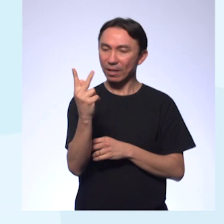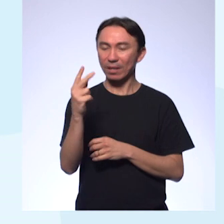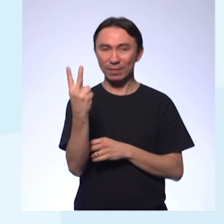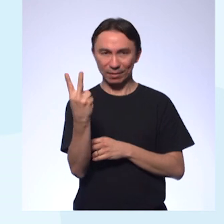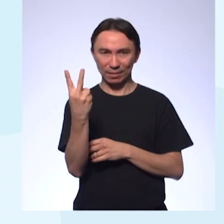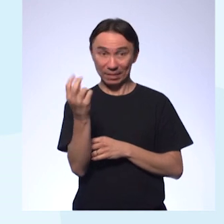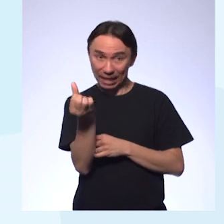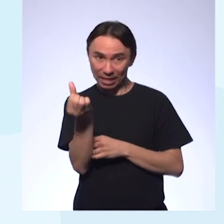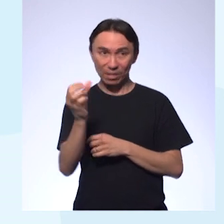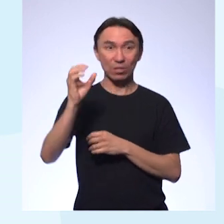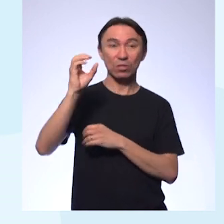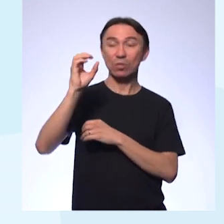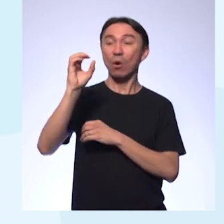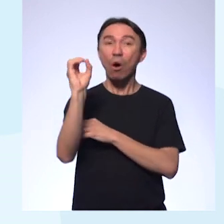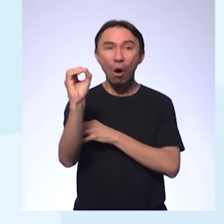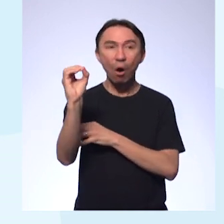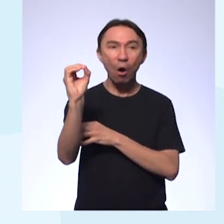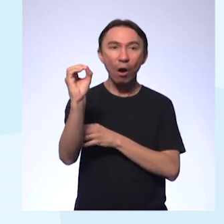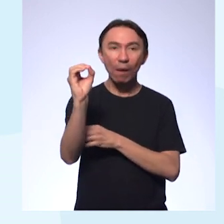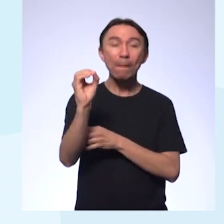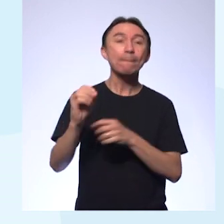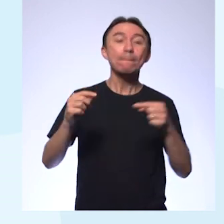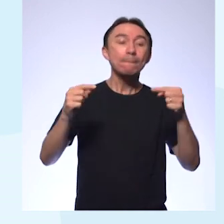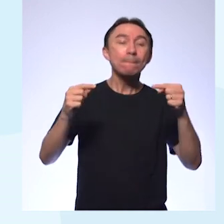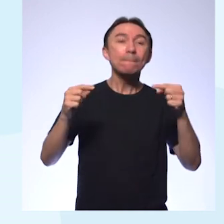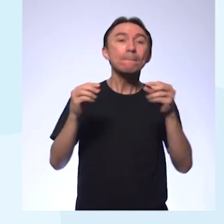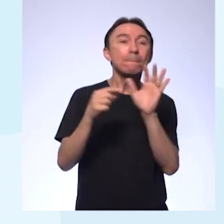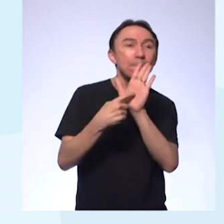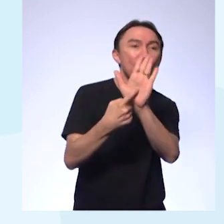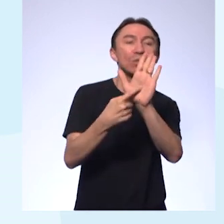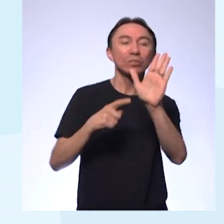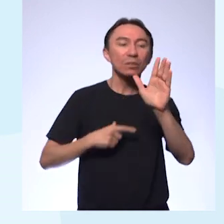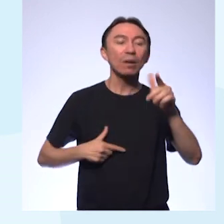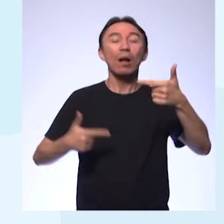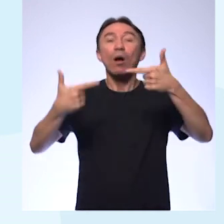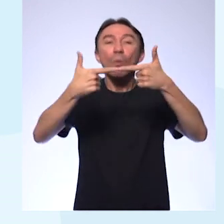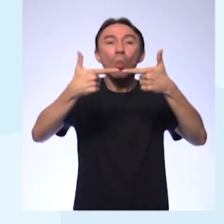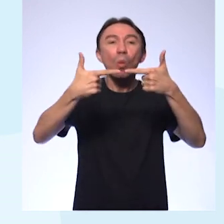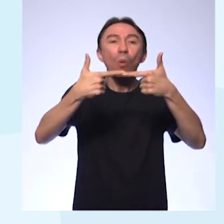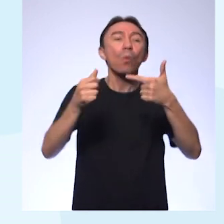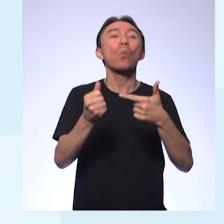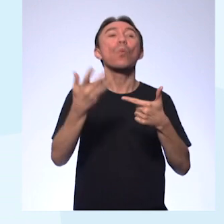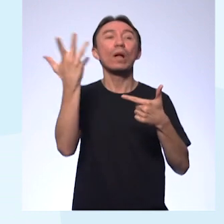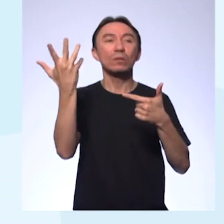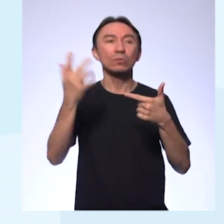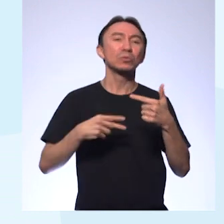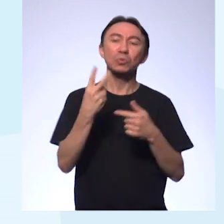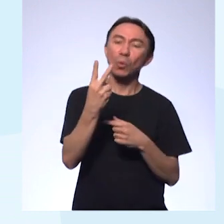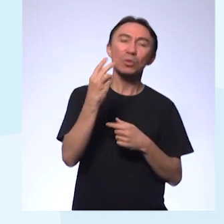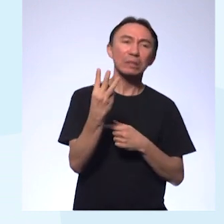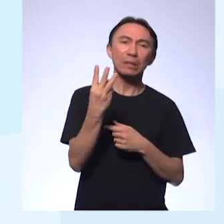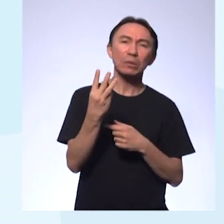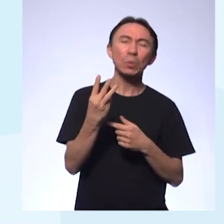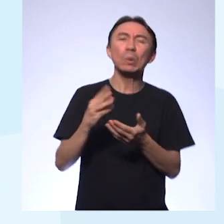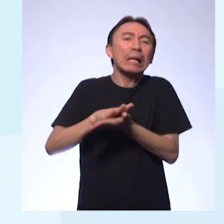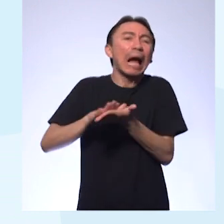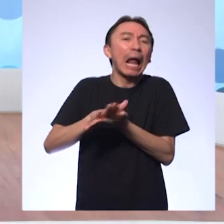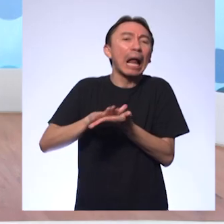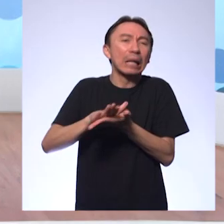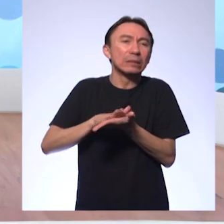C2H6O demonstra quantos isômeros possíveis? 2, 3 ou nenhum? Vamos aqui comigo, por